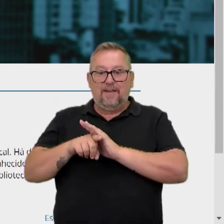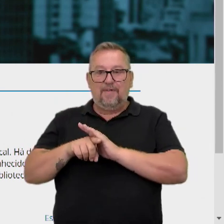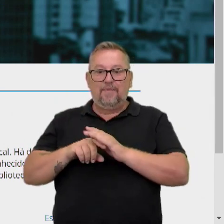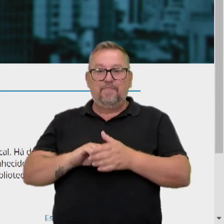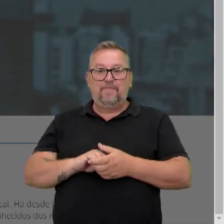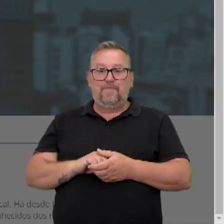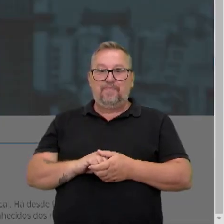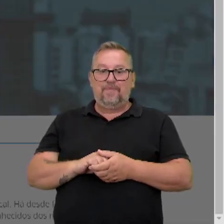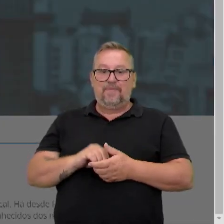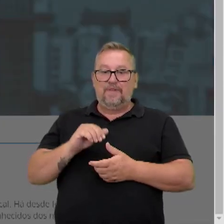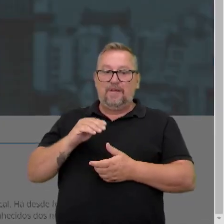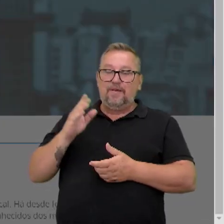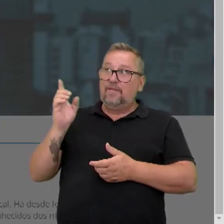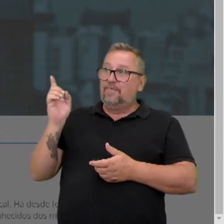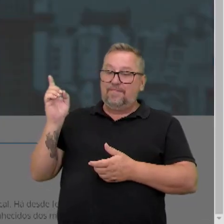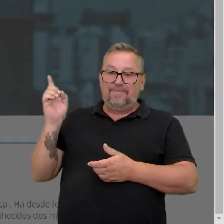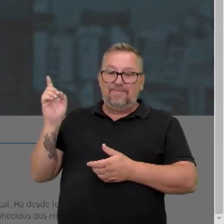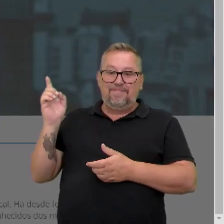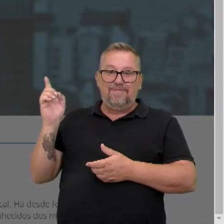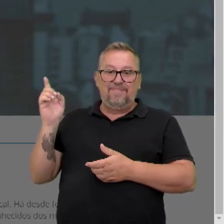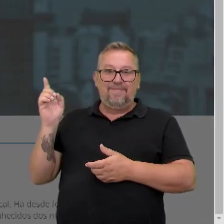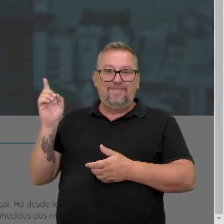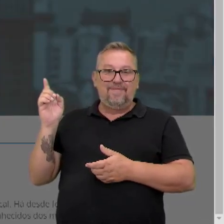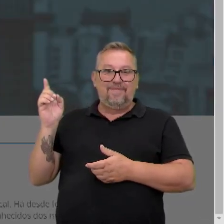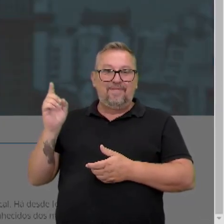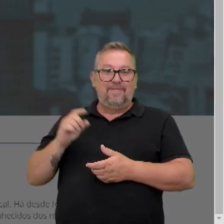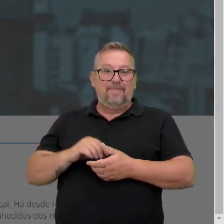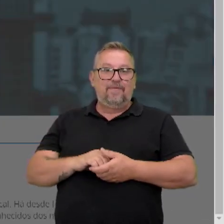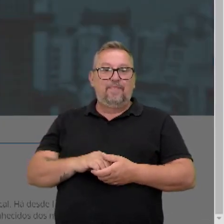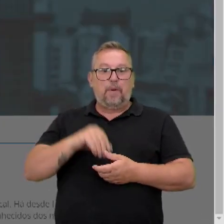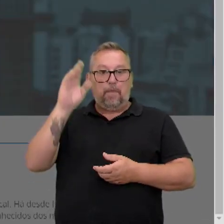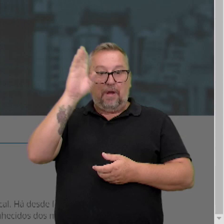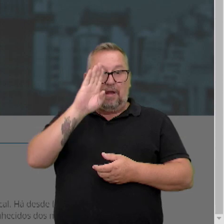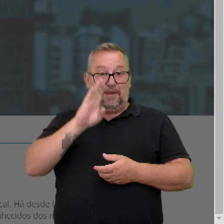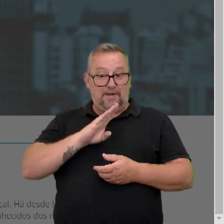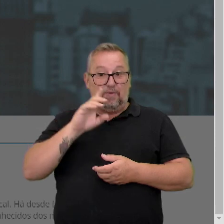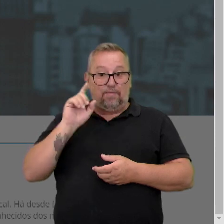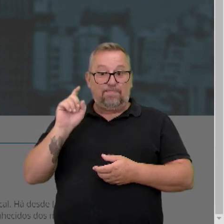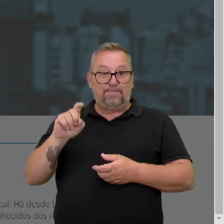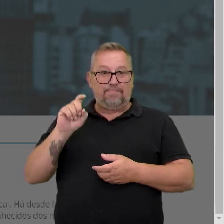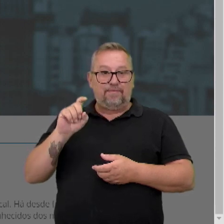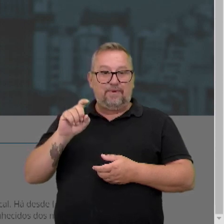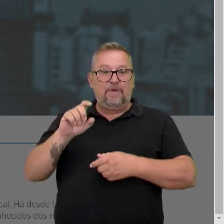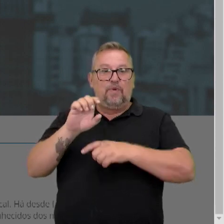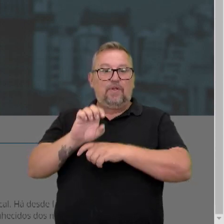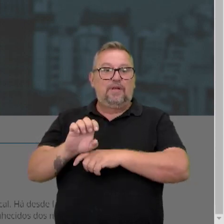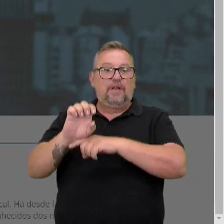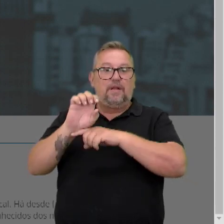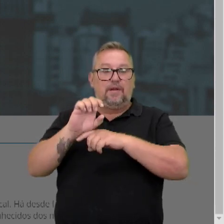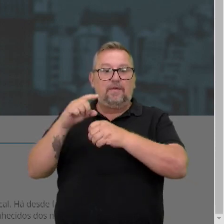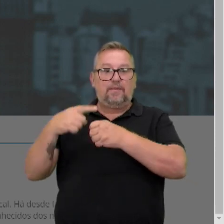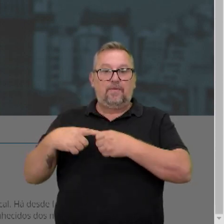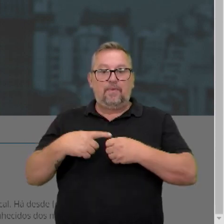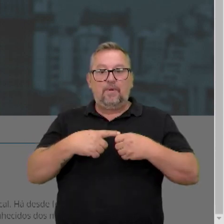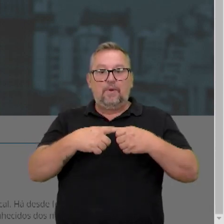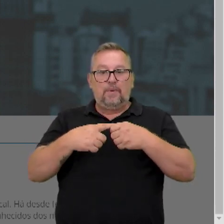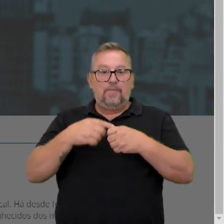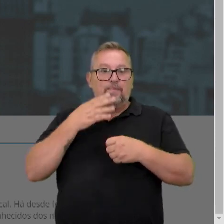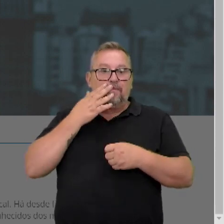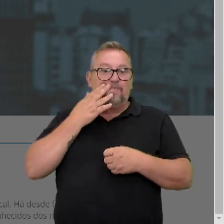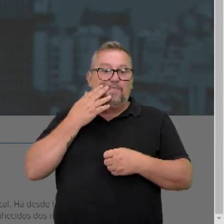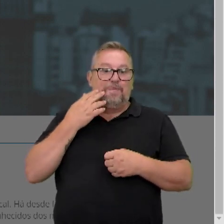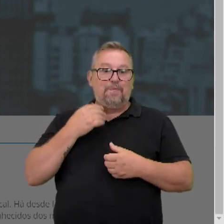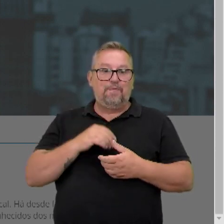ó, comece a usar. Aqui vai aparecer Brasil, né? Vai aparecer os estados e vai aparecer